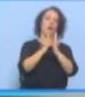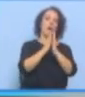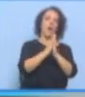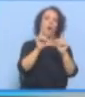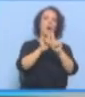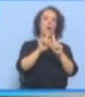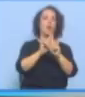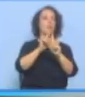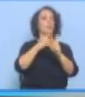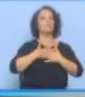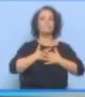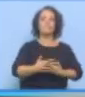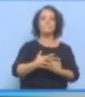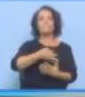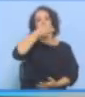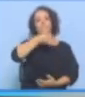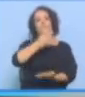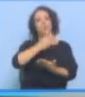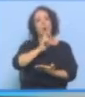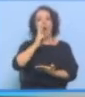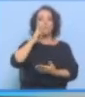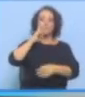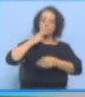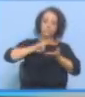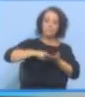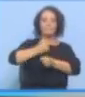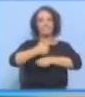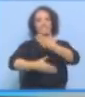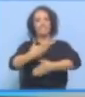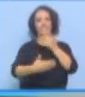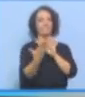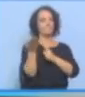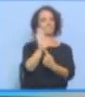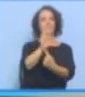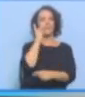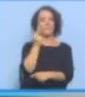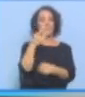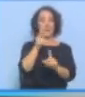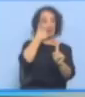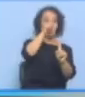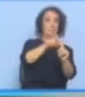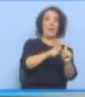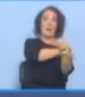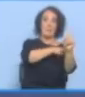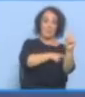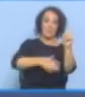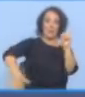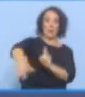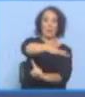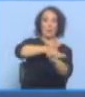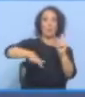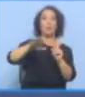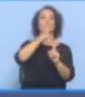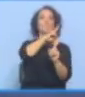com obras e com testemunho de vida. Mas então, este surdo-mudo é representativo, por um lado, do povo de Israel, que